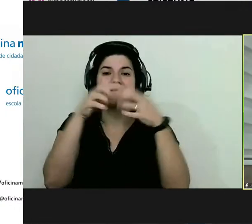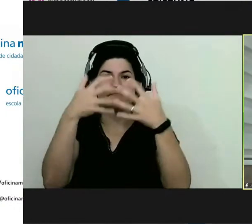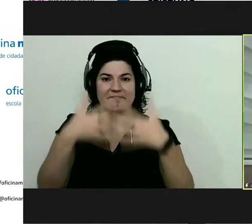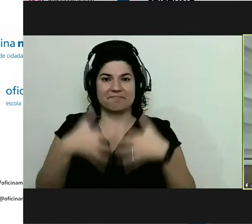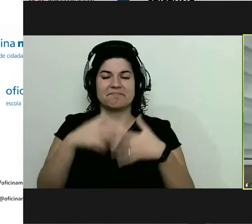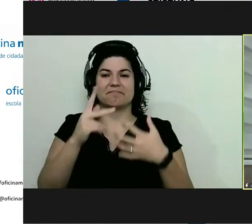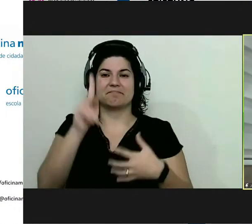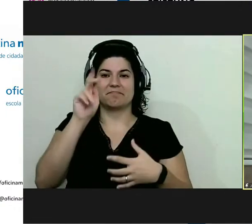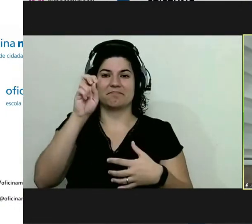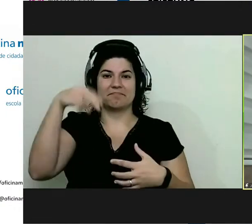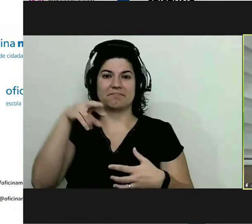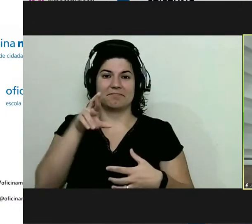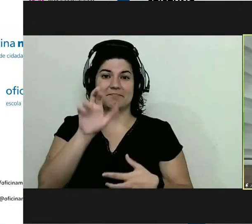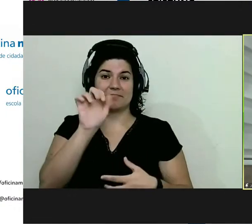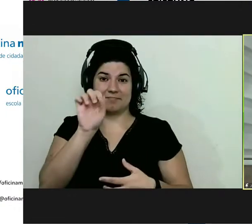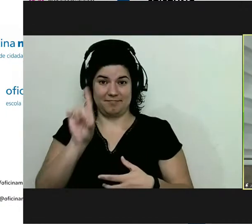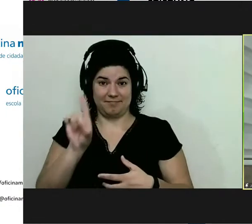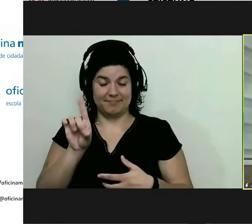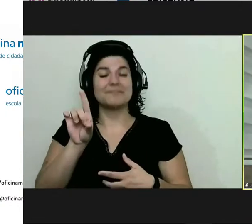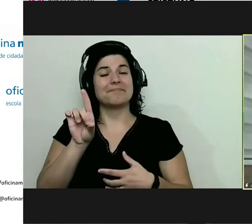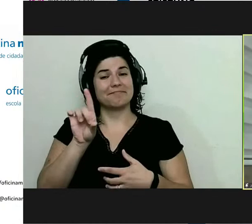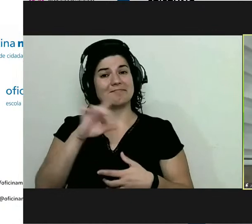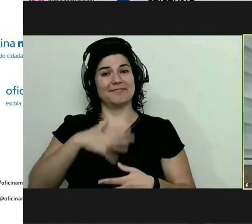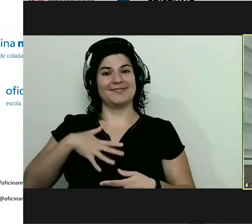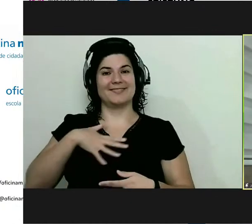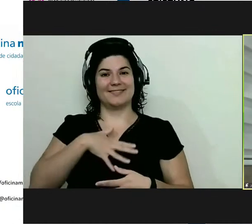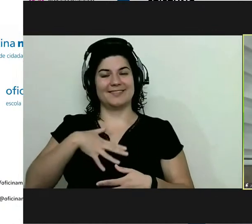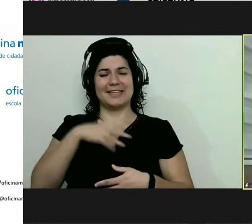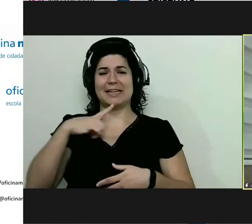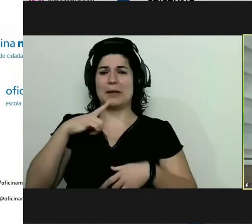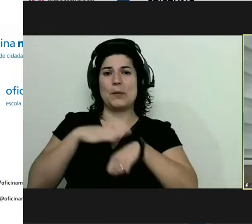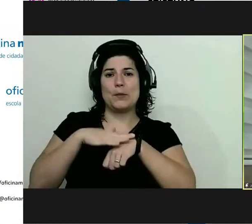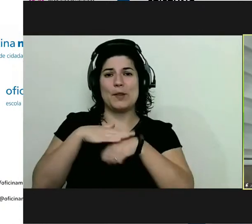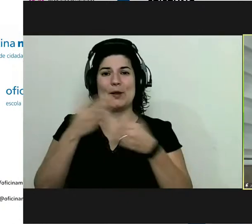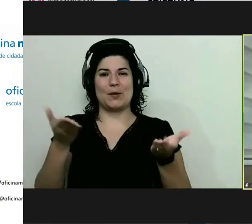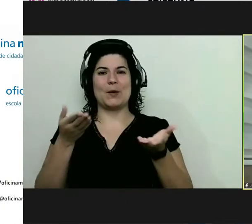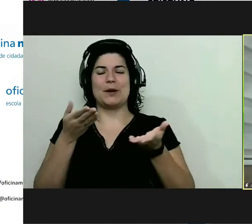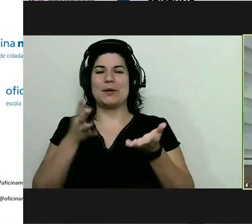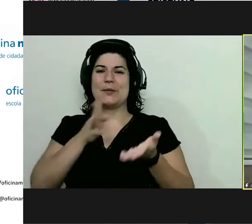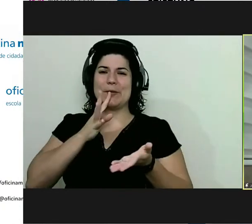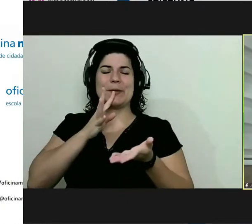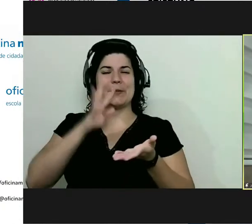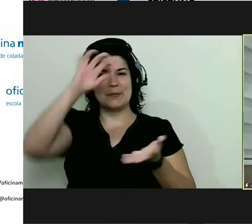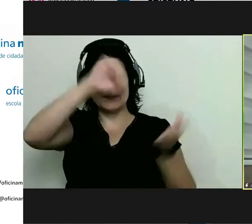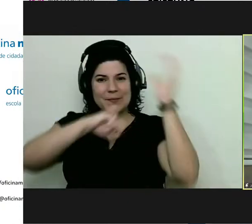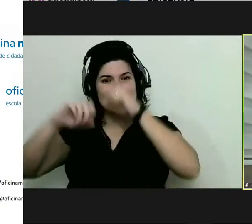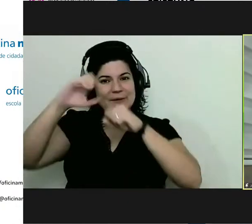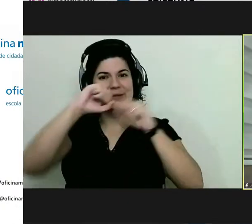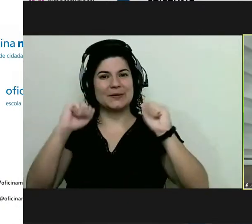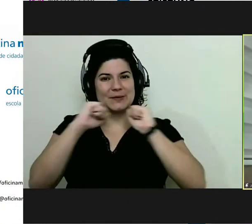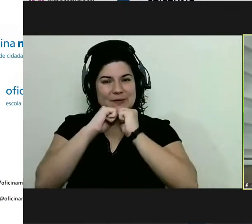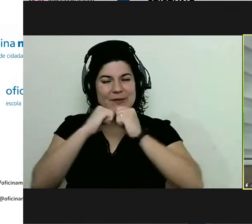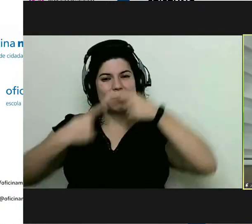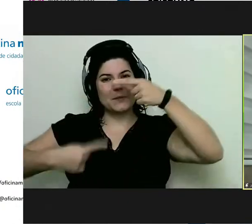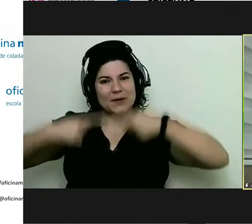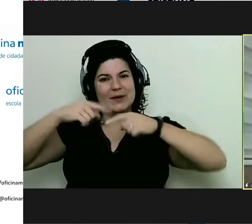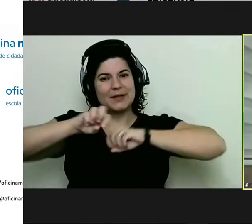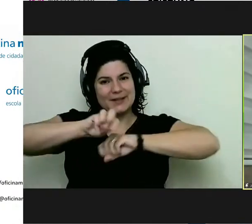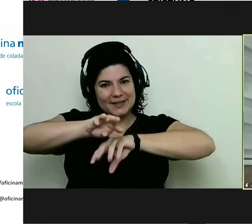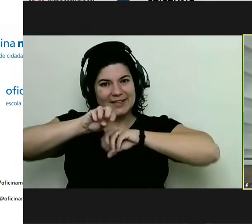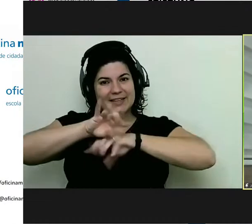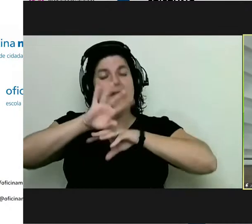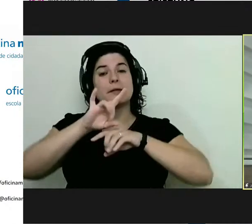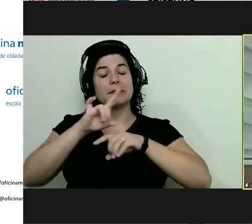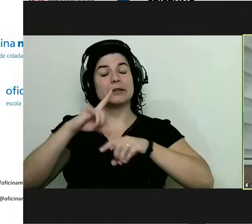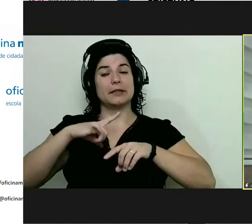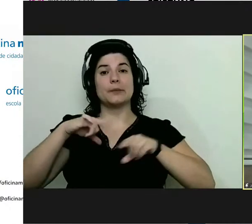É sempre um prazer para nós estarmos aqui podendo ter esses momentos de compartilhamento de conhecimentos sobre educação política com o nosso programa